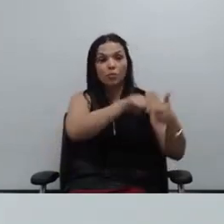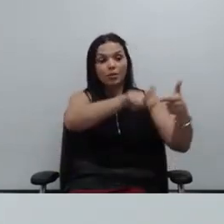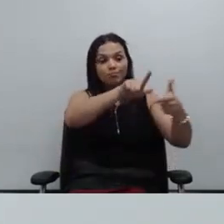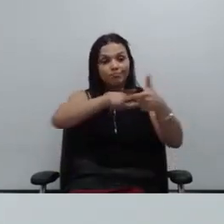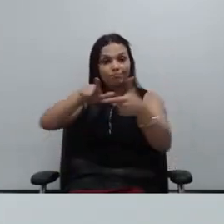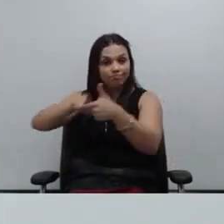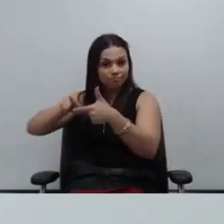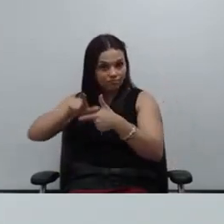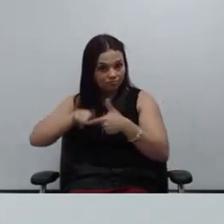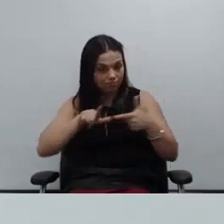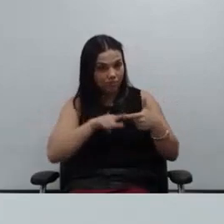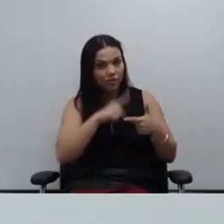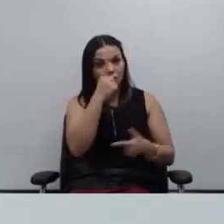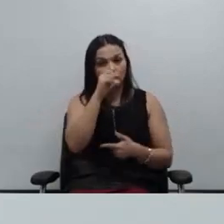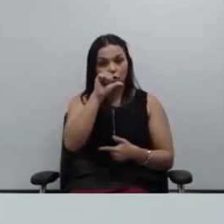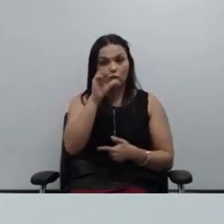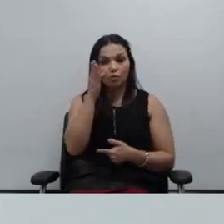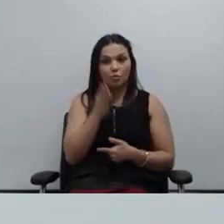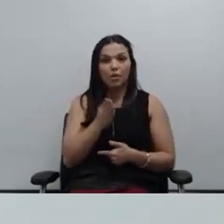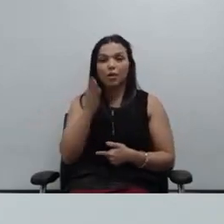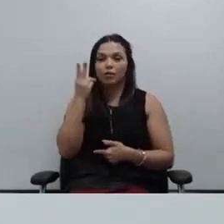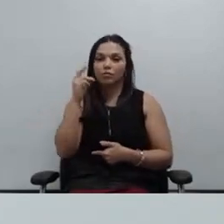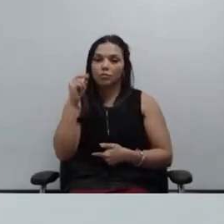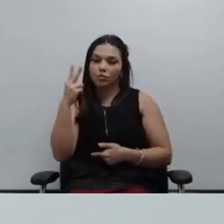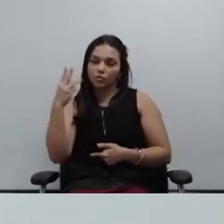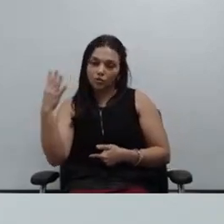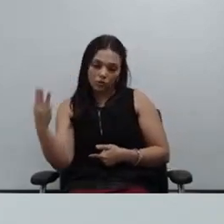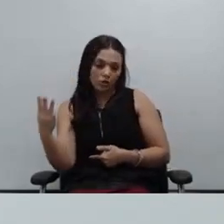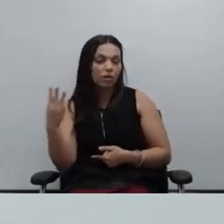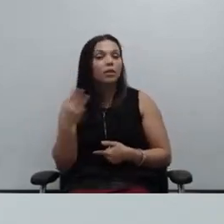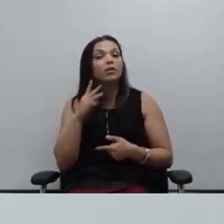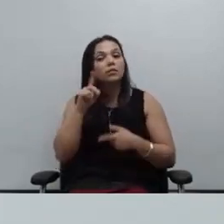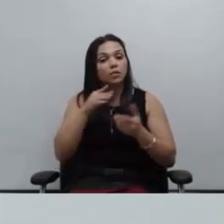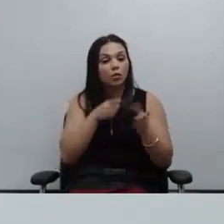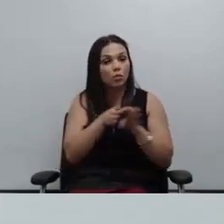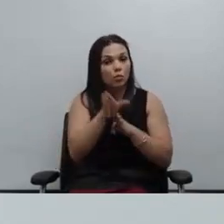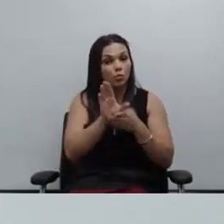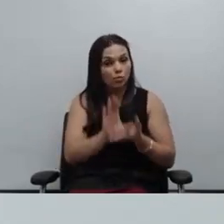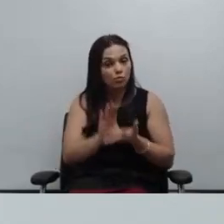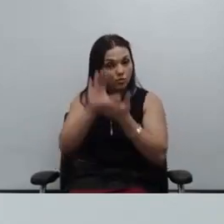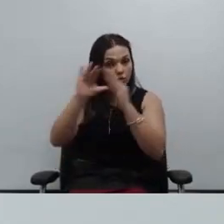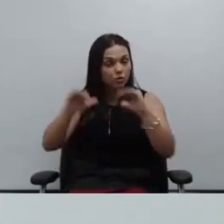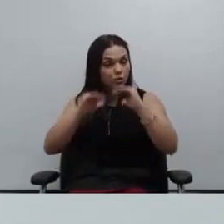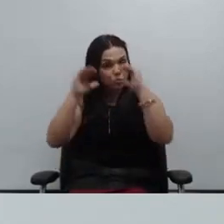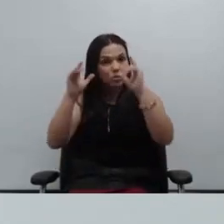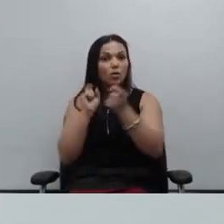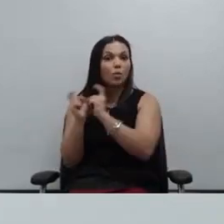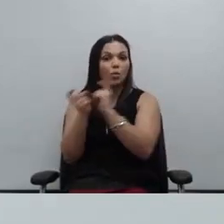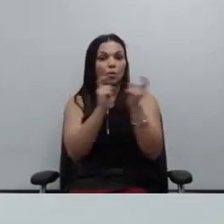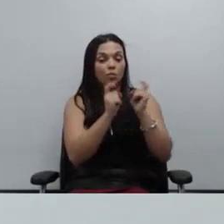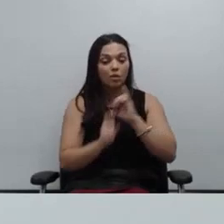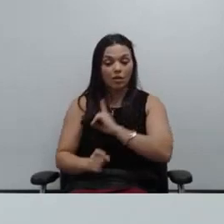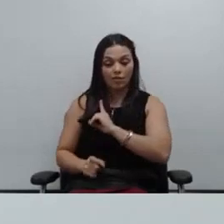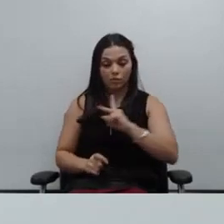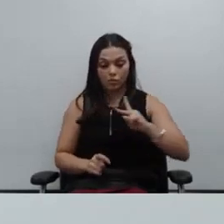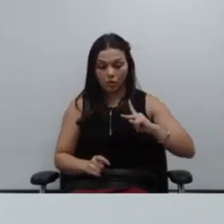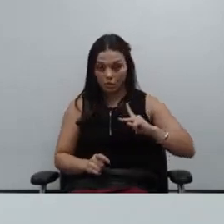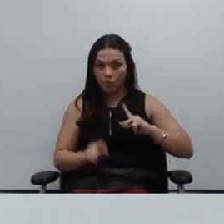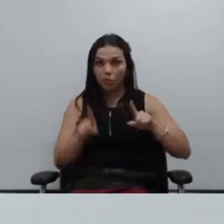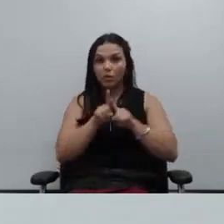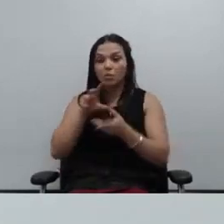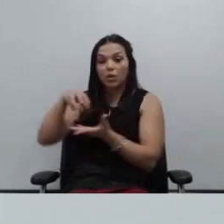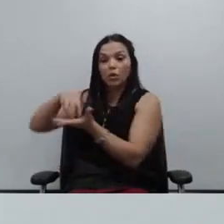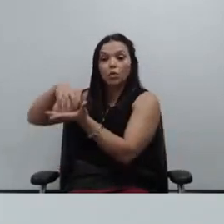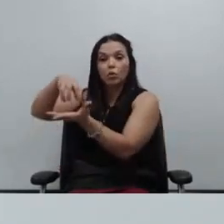Folha 19/23. O voto foi acolhido pelo Conselho Superior, tendo sido realizadas reuniões entre a Defensoria Pública Geral e as unidades